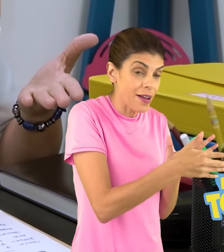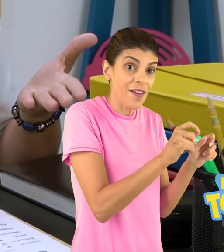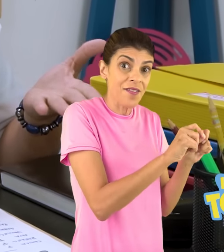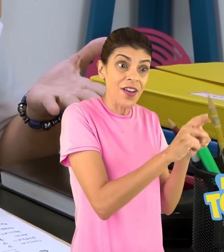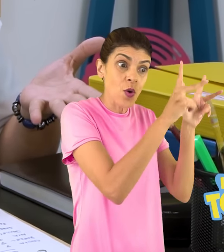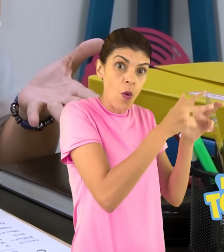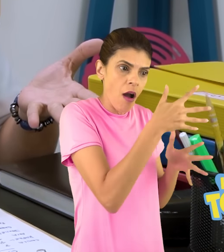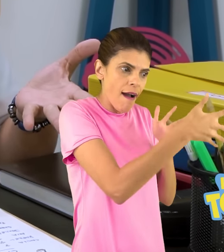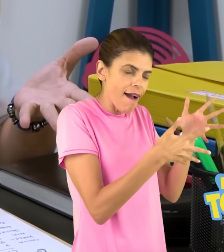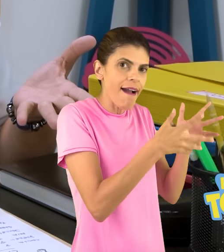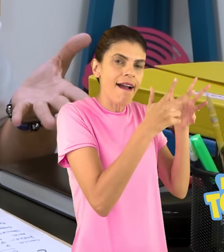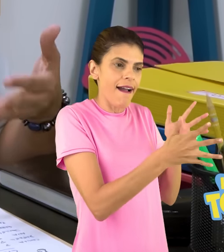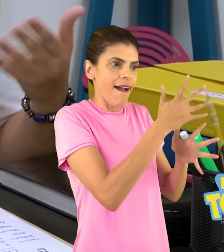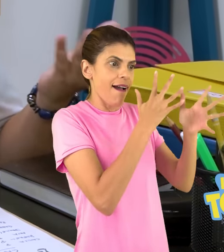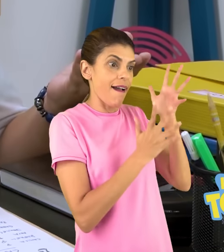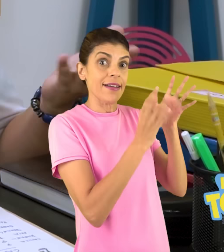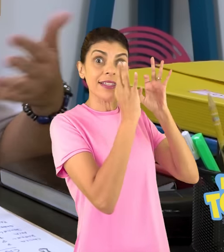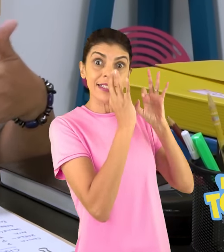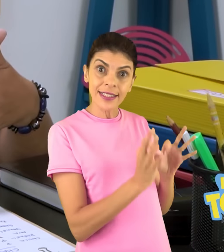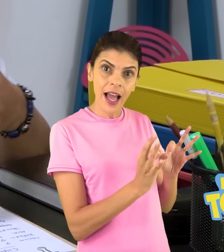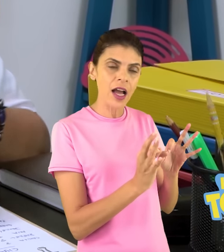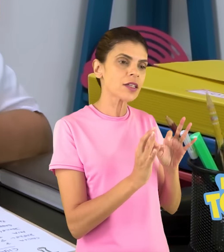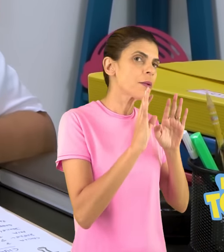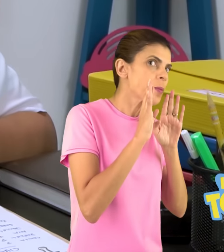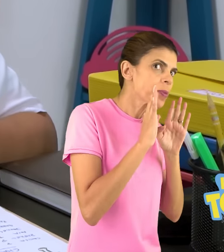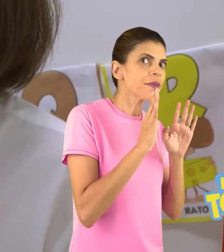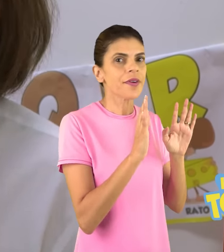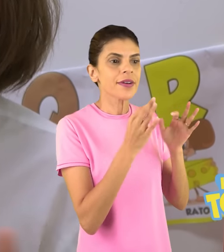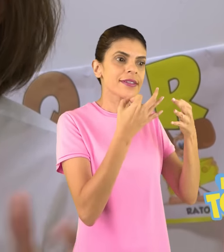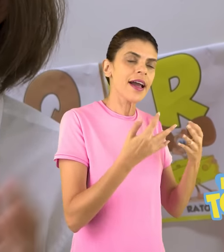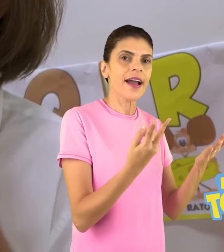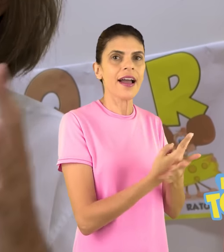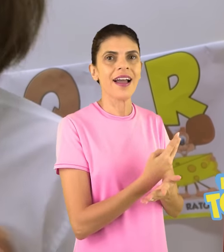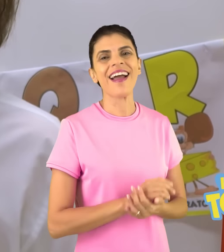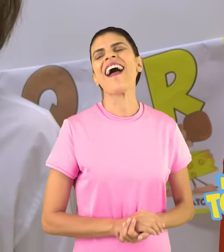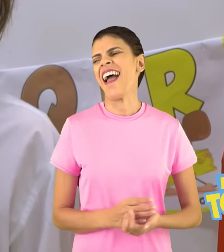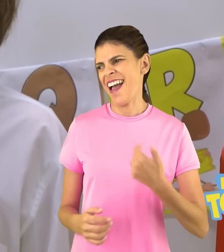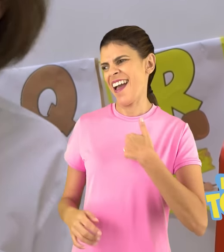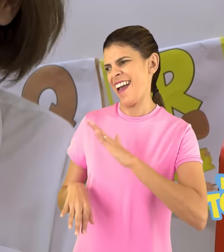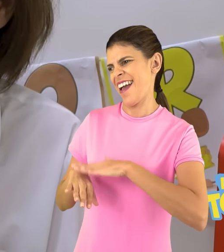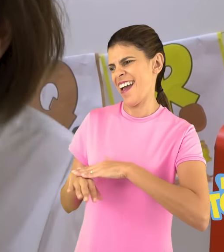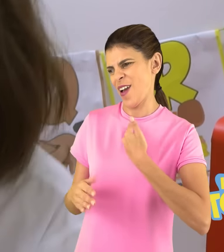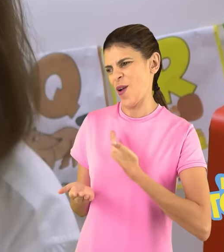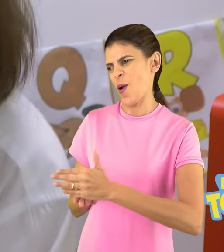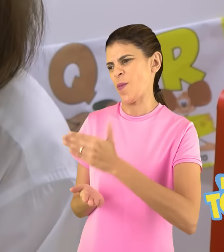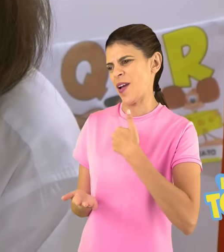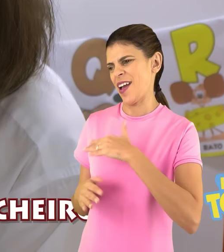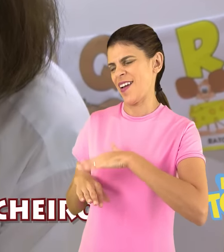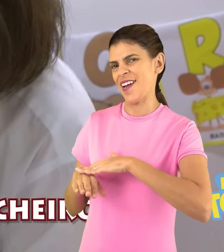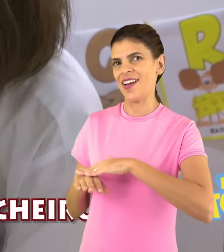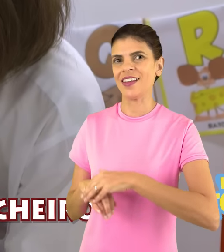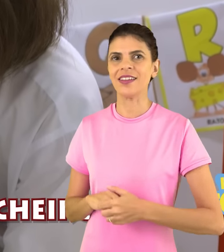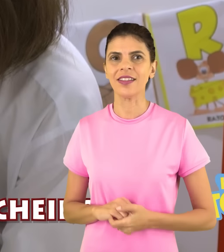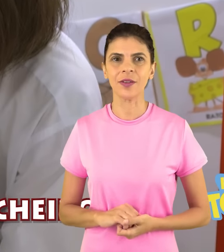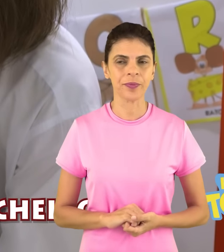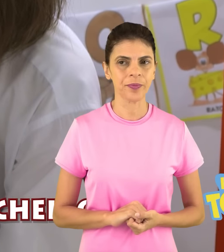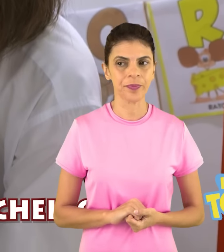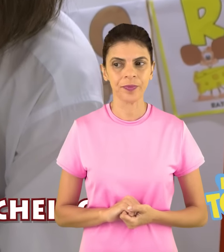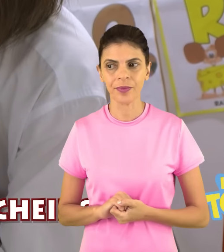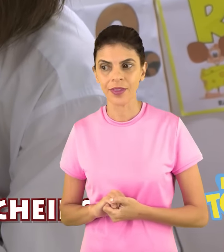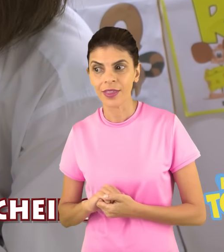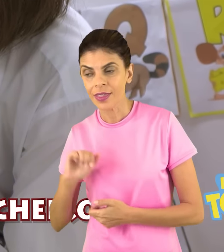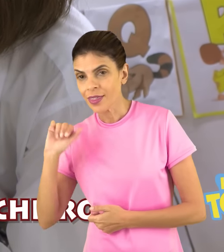voz alta pra gente ver se a mensagem chegou certa ou errada. Ah, eu vou começar então. O cabelo